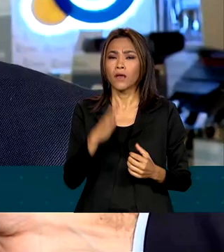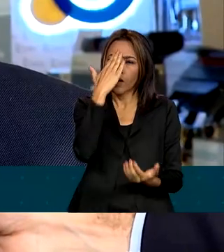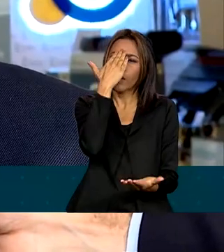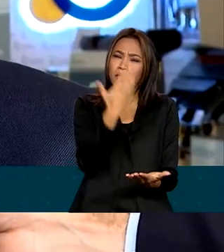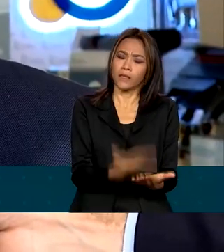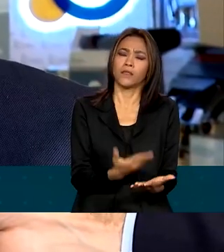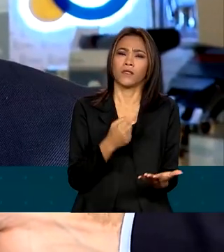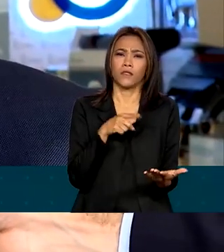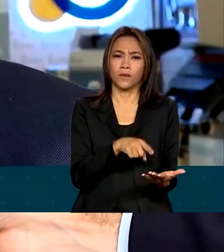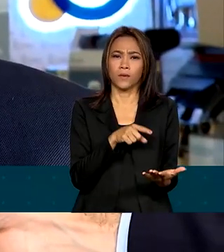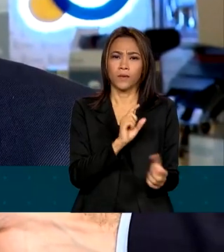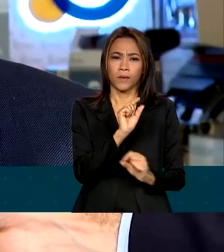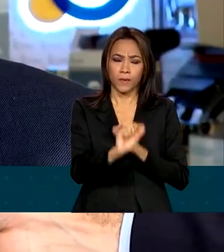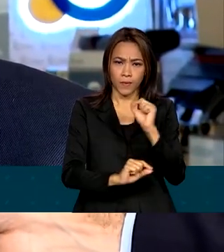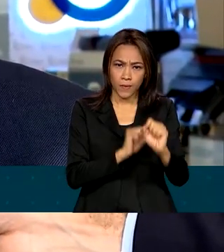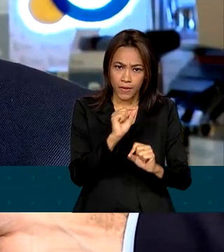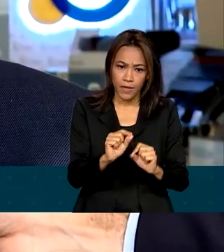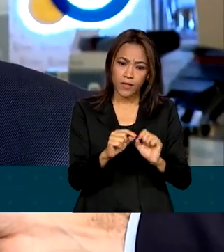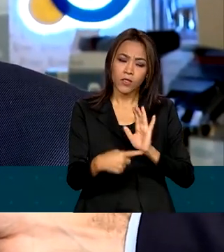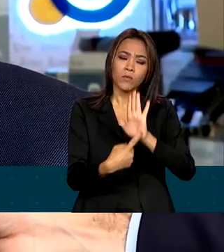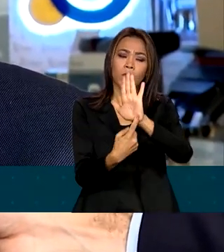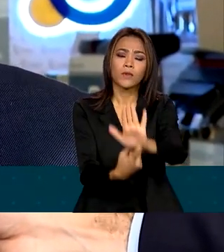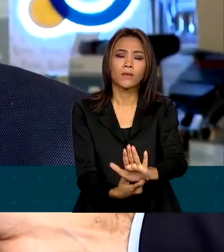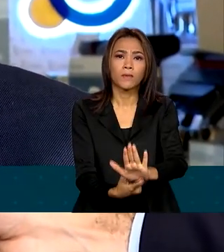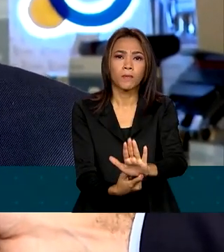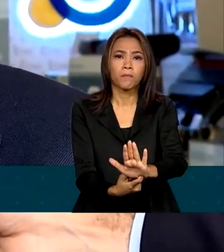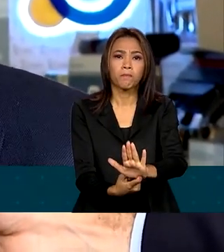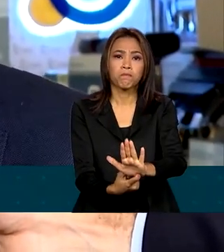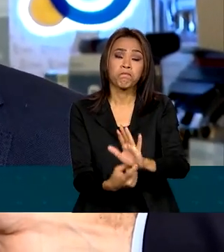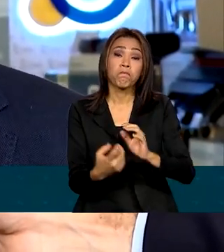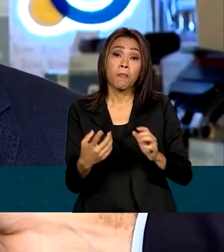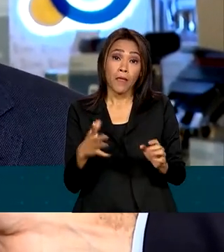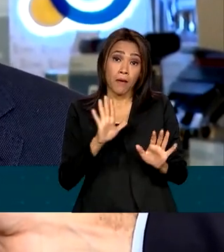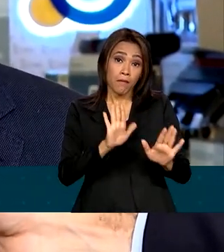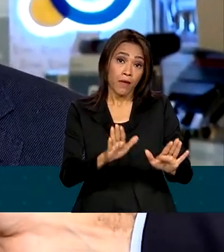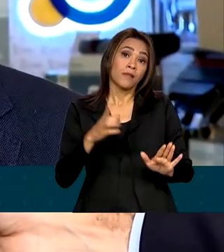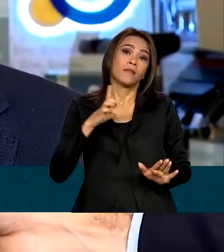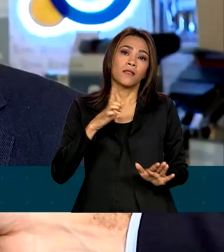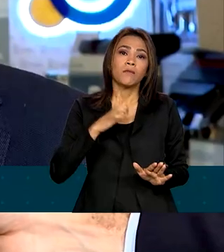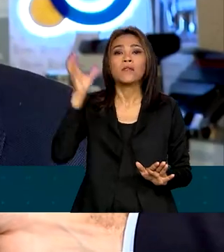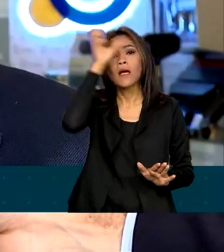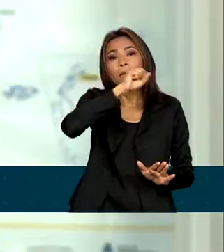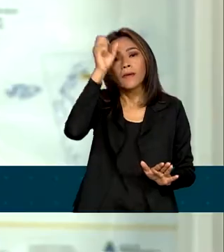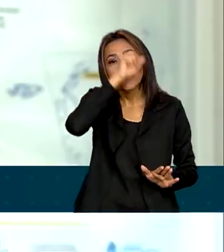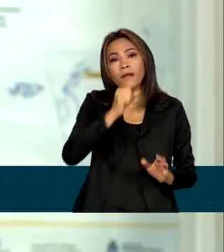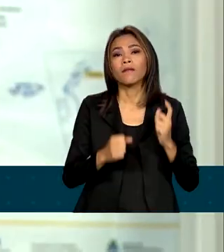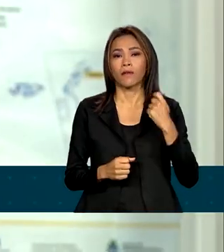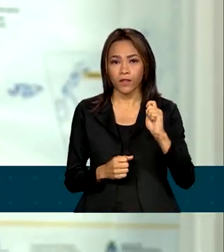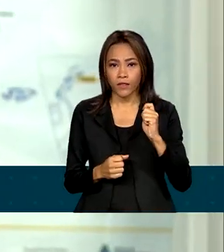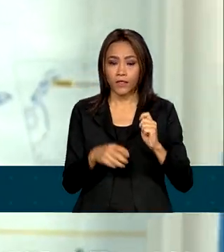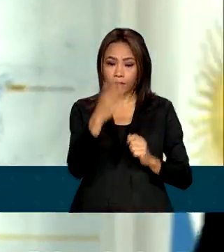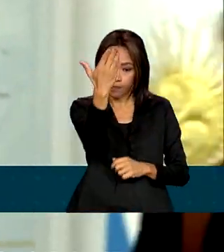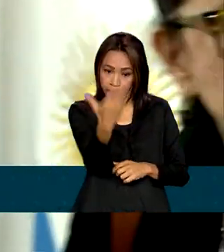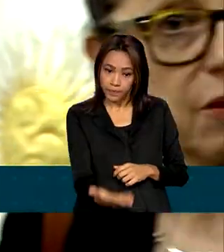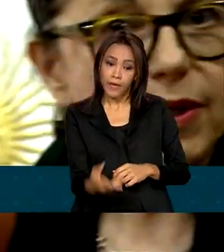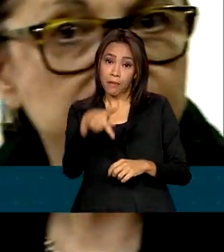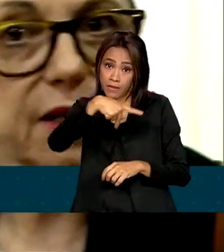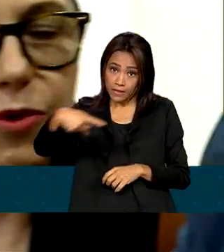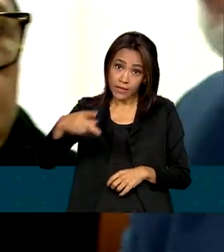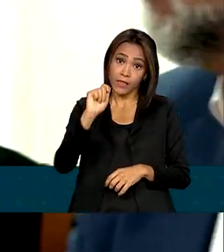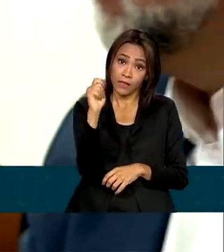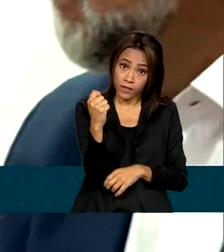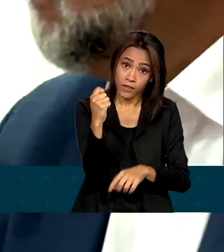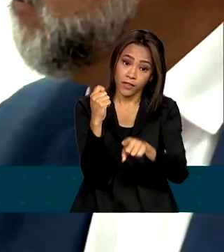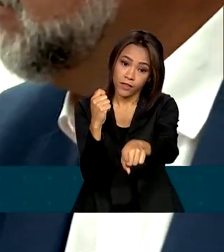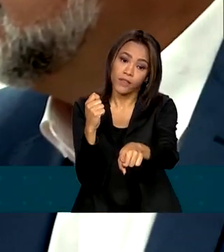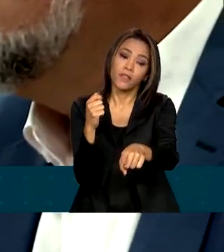tem muito a mostrar daquilo que a gente faz, mas temos também muito o que aprender com eles. A presidenta da TV Pública